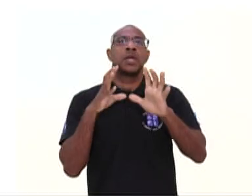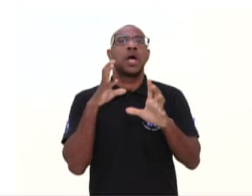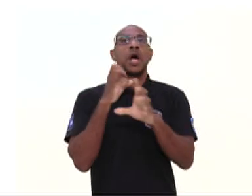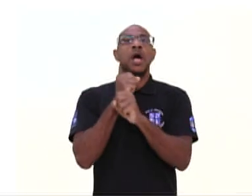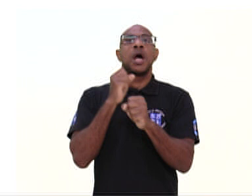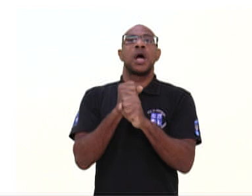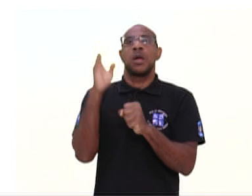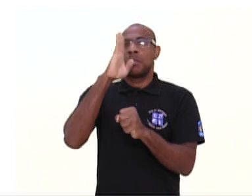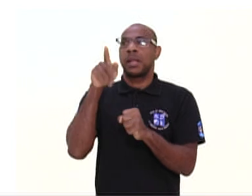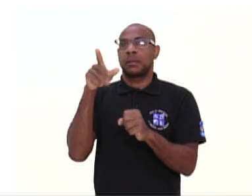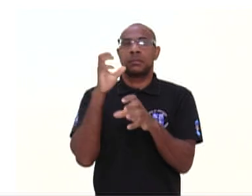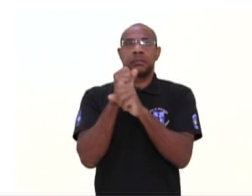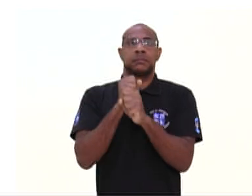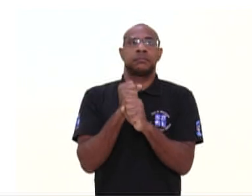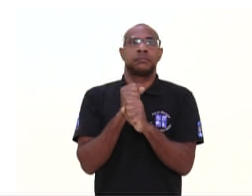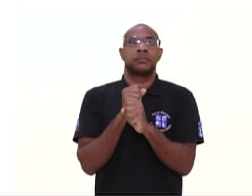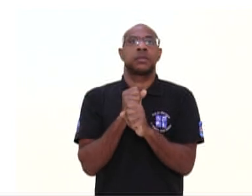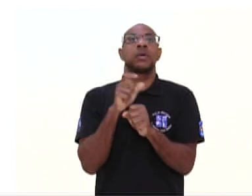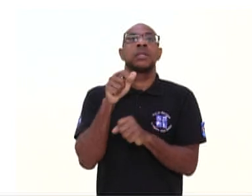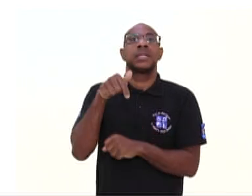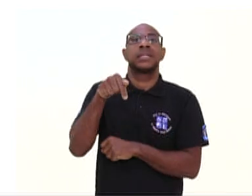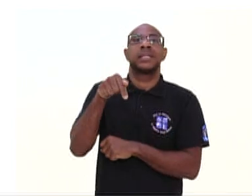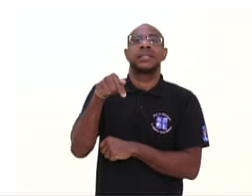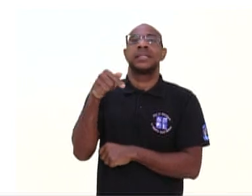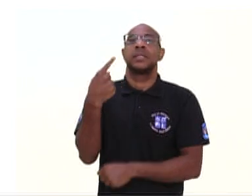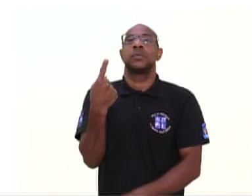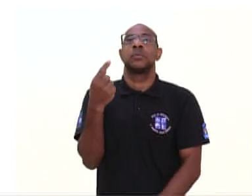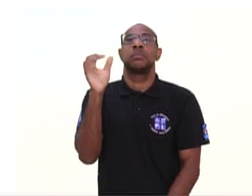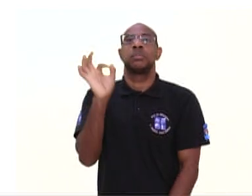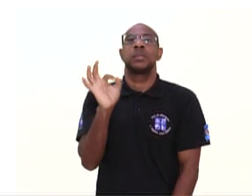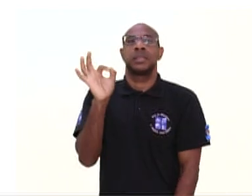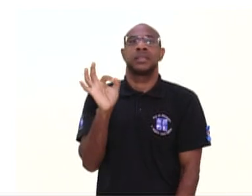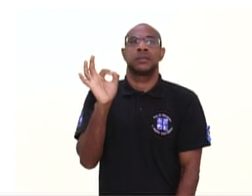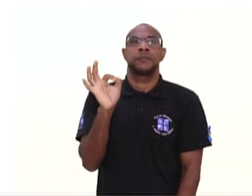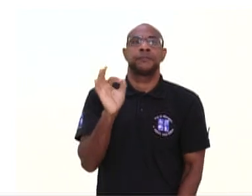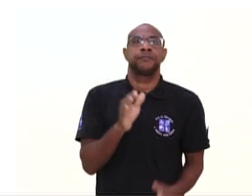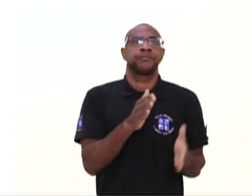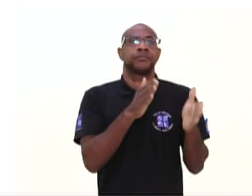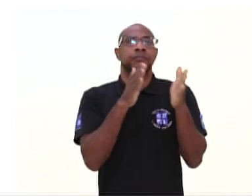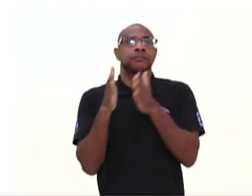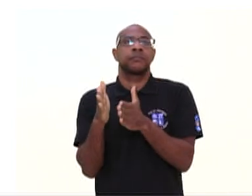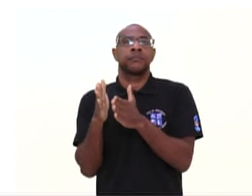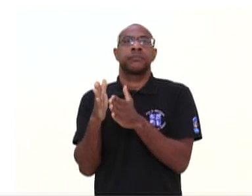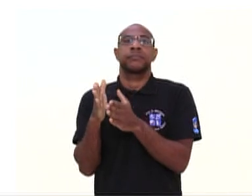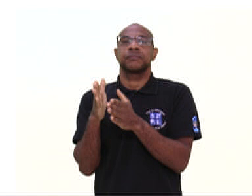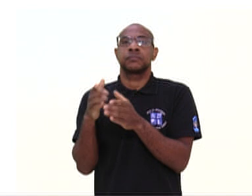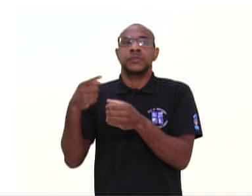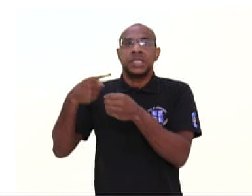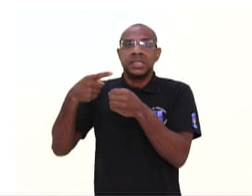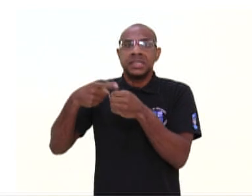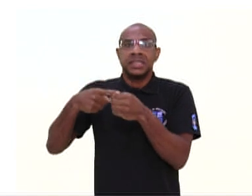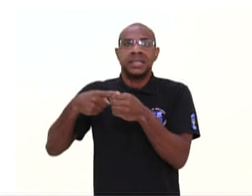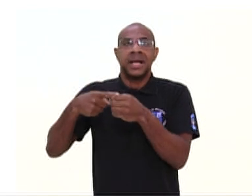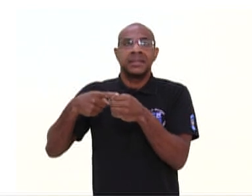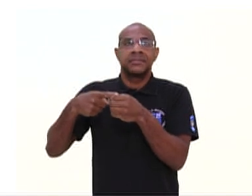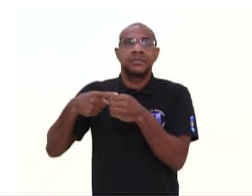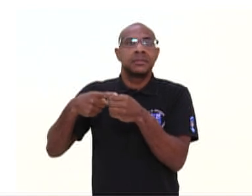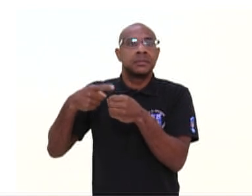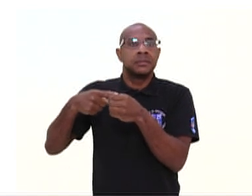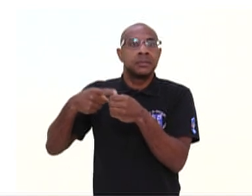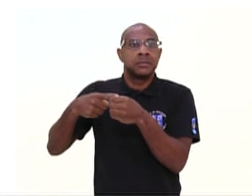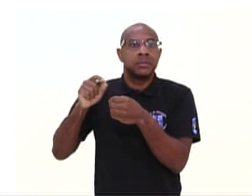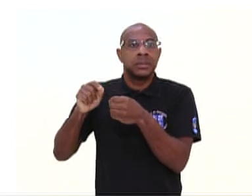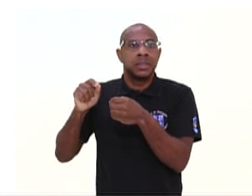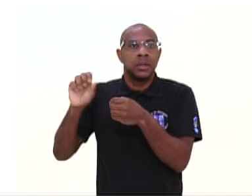de 71%, né? A região urbana 83% e a rural, em marrom,